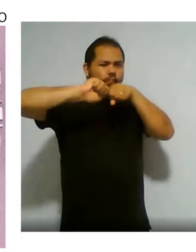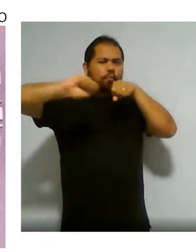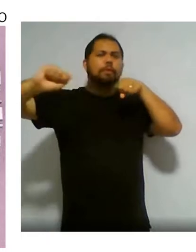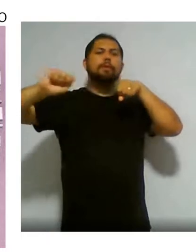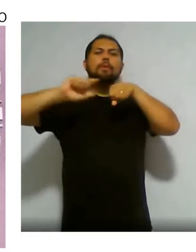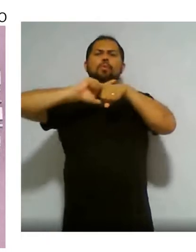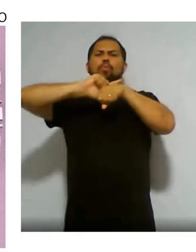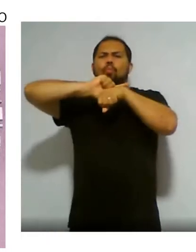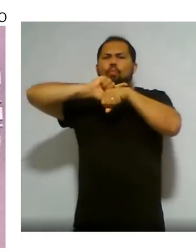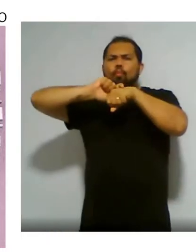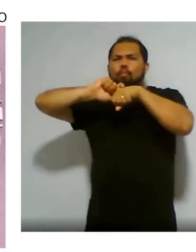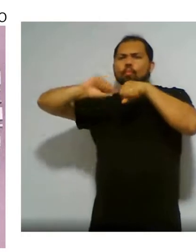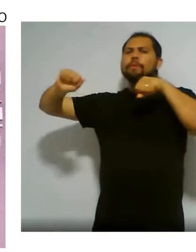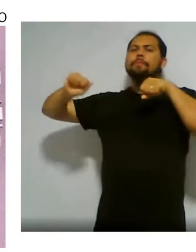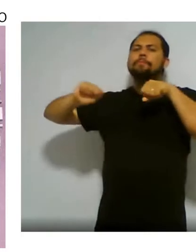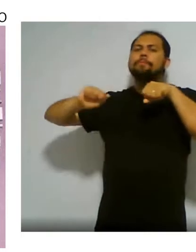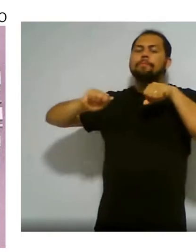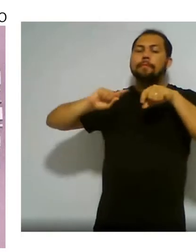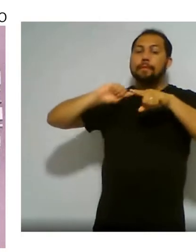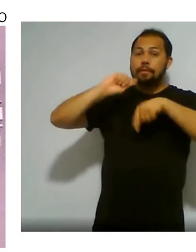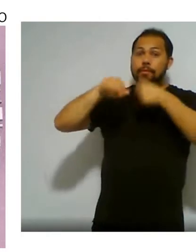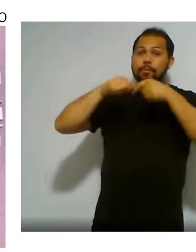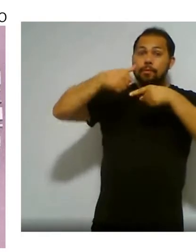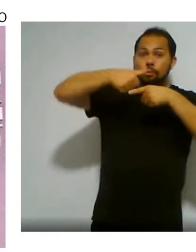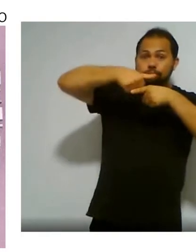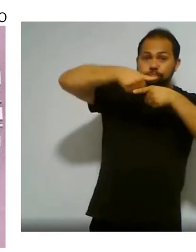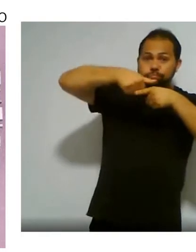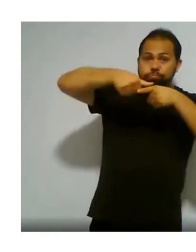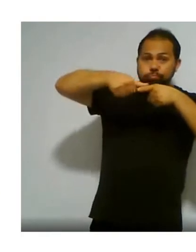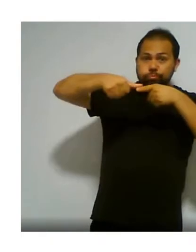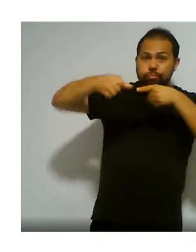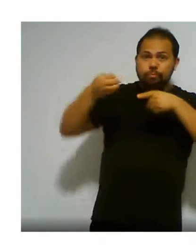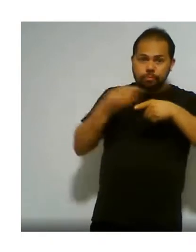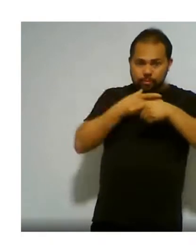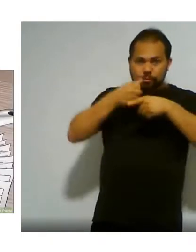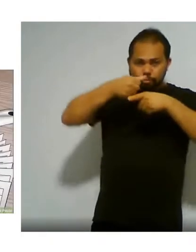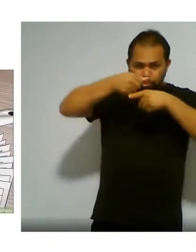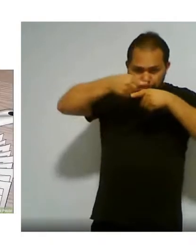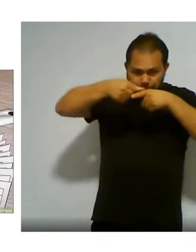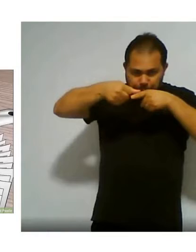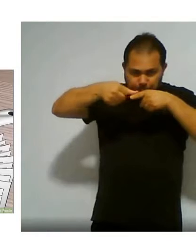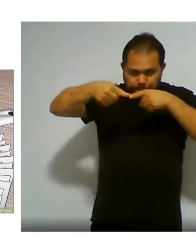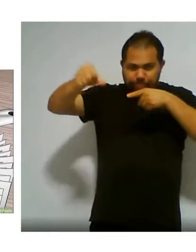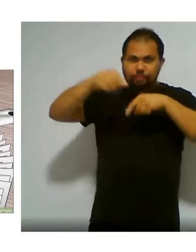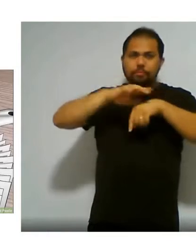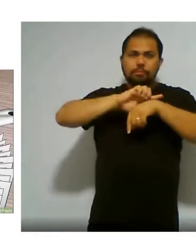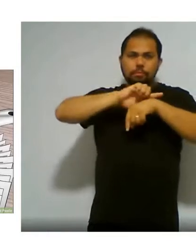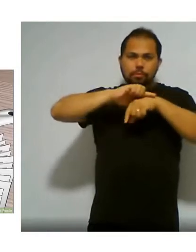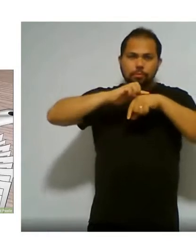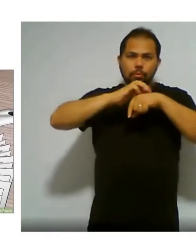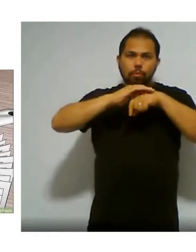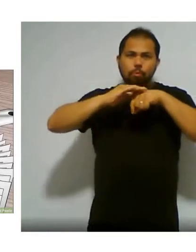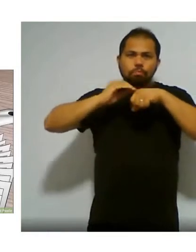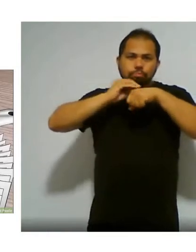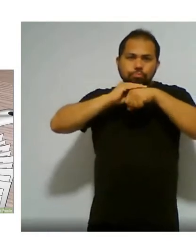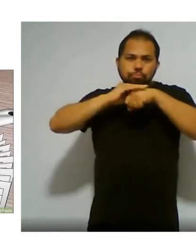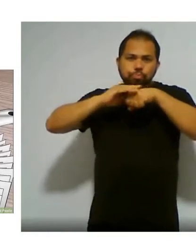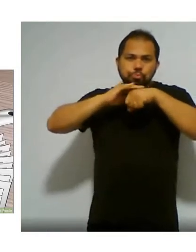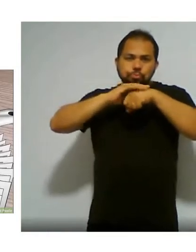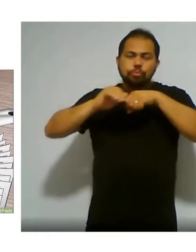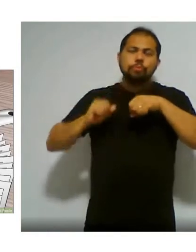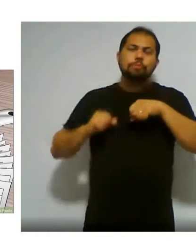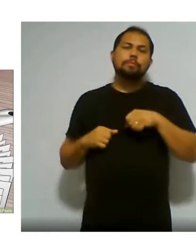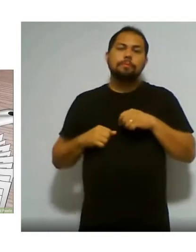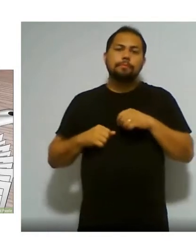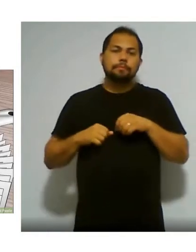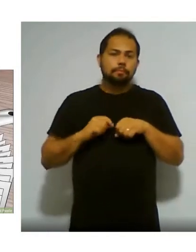ela se distribui de forma igual, né? De maneira uniforme. Então você limpa toda a superfície aqui. Outro